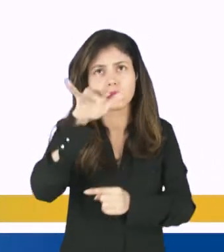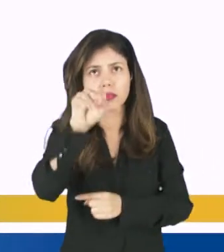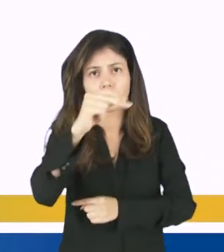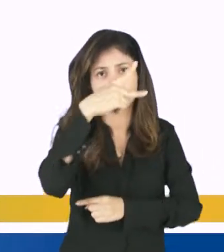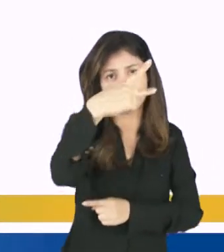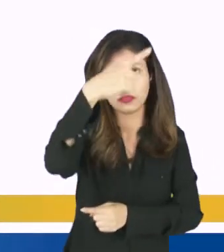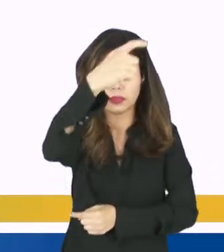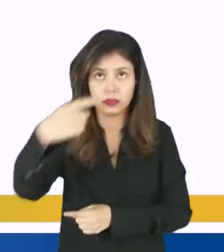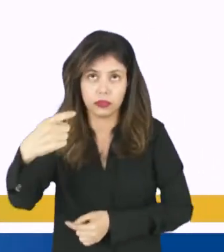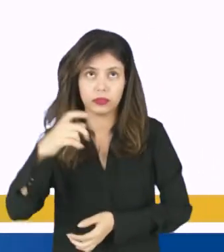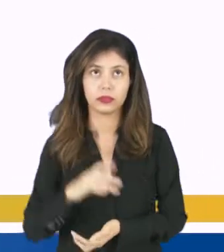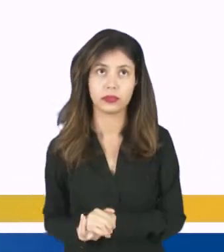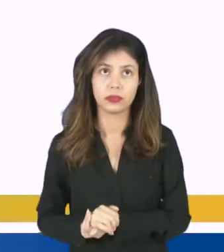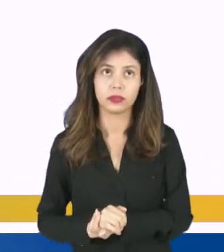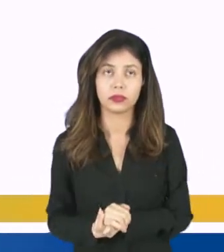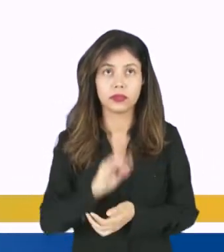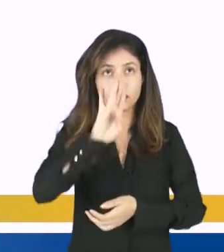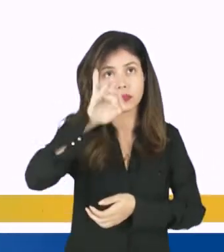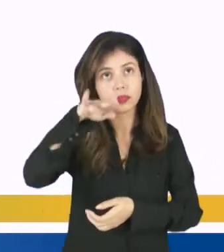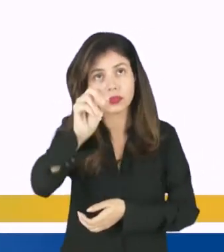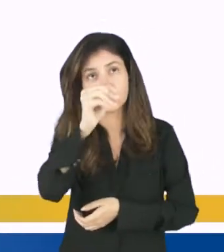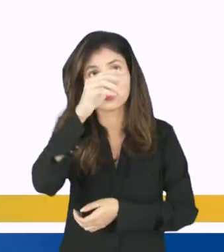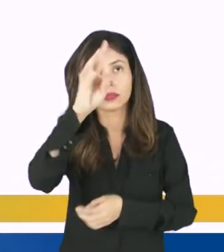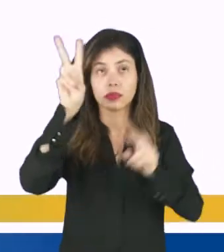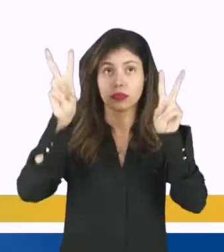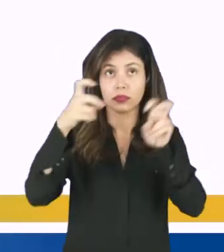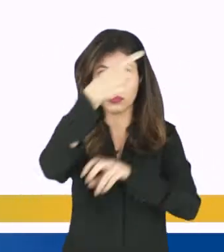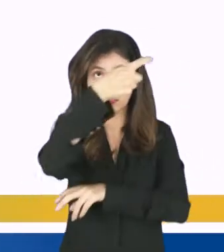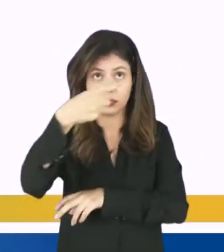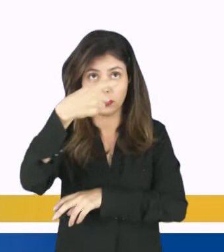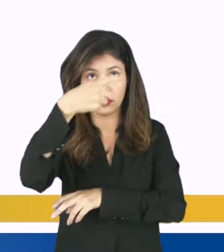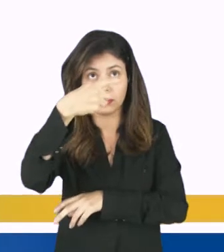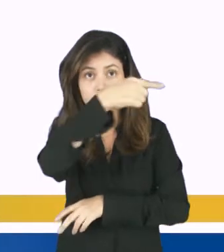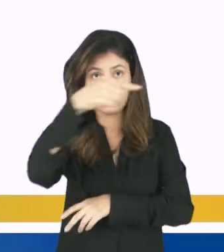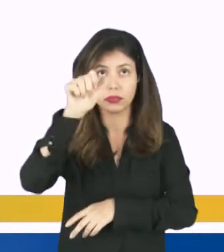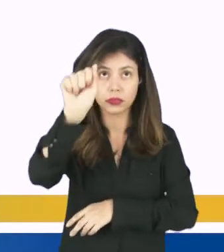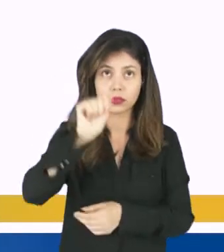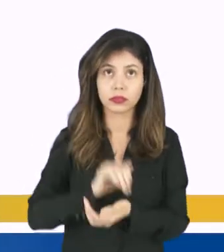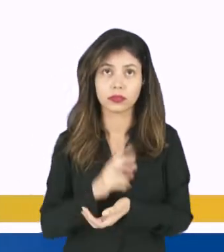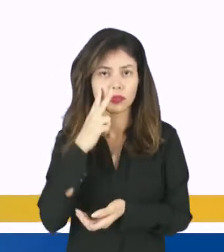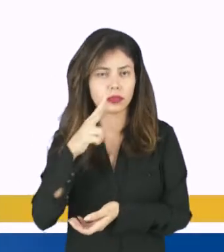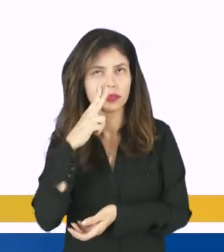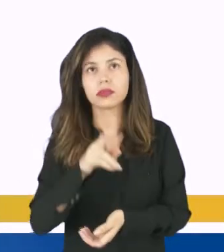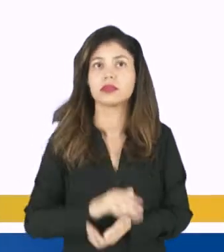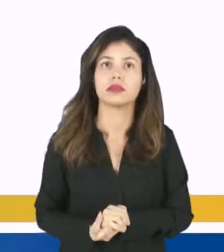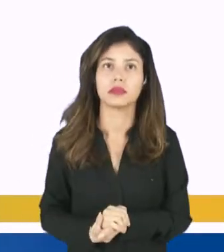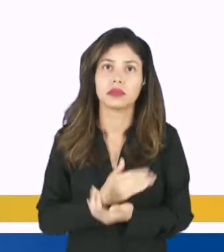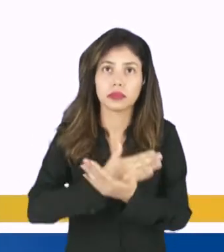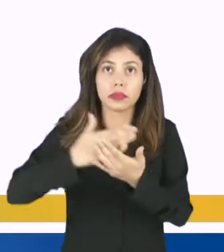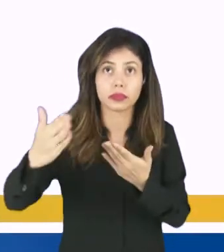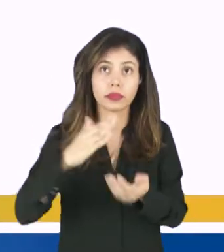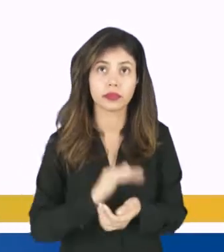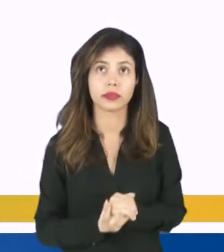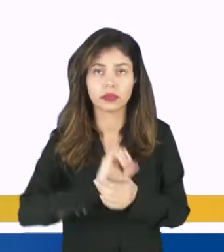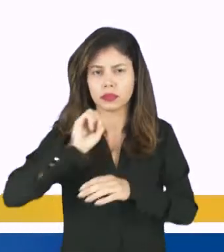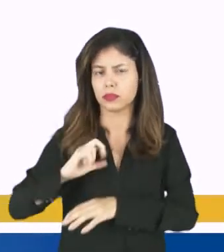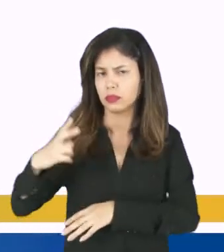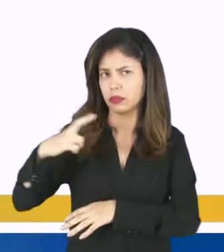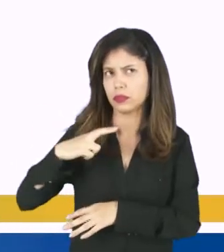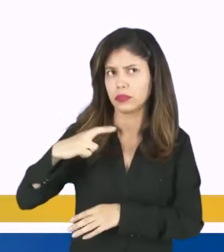de x por um binômio do tipo x menos a, vamos examinar inicialmente um caso